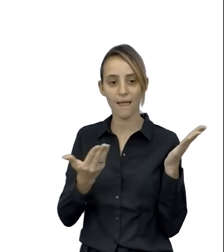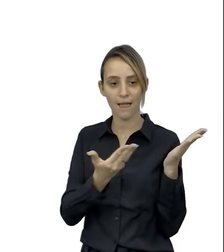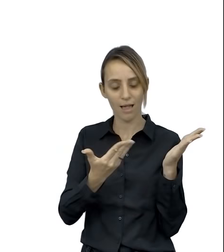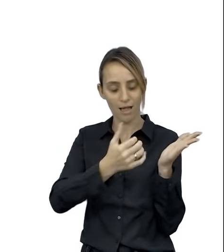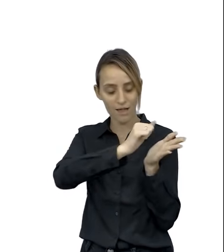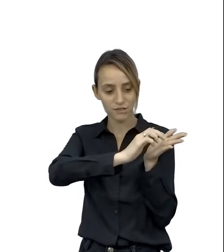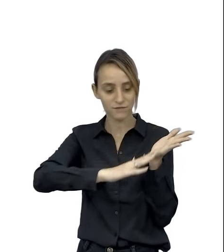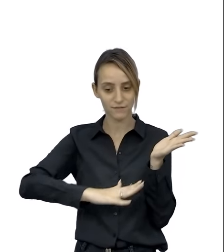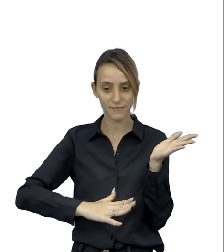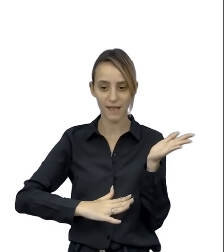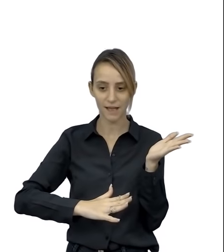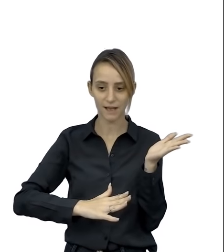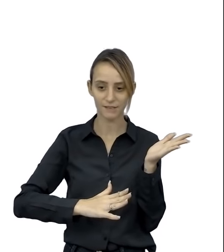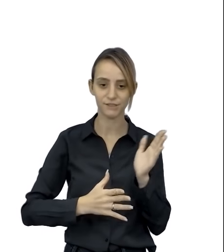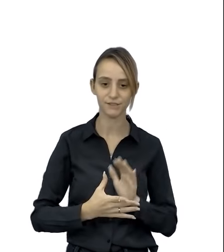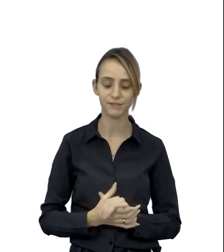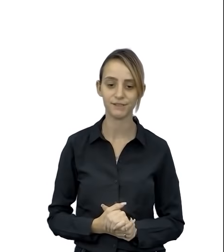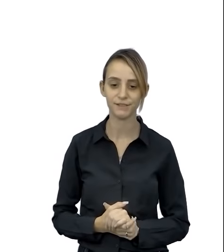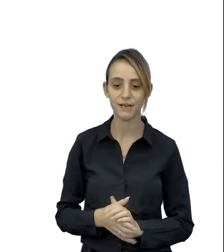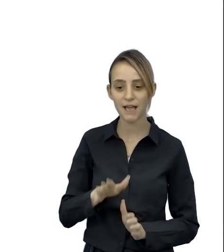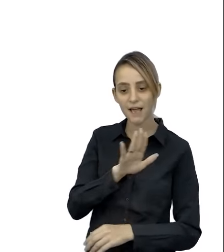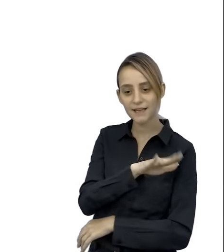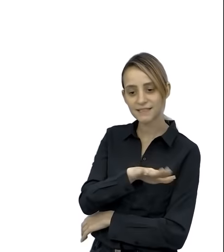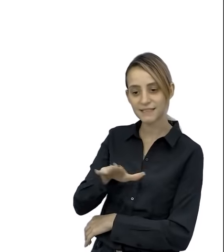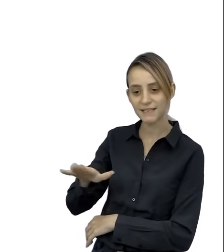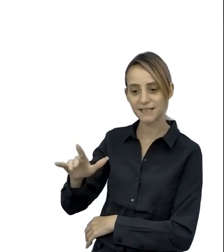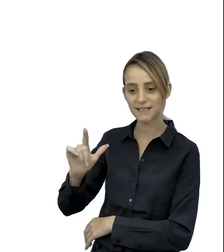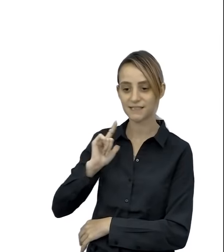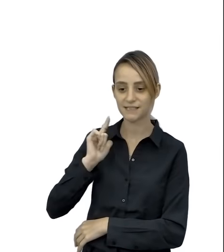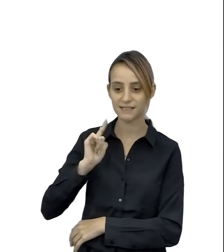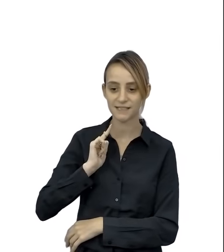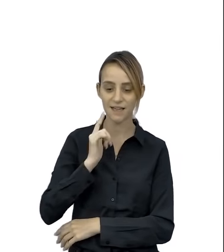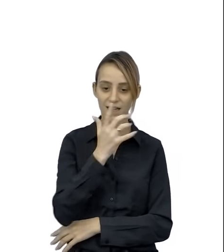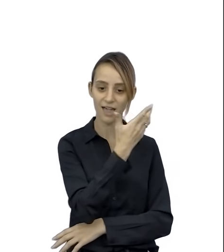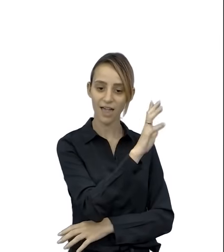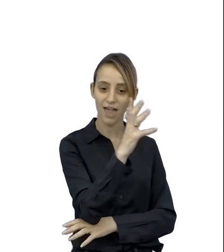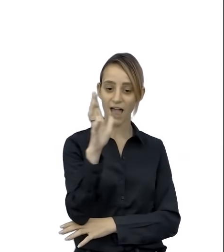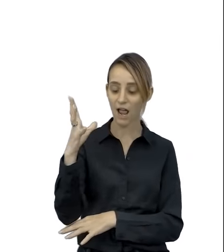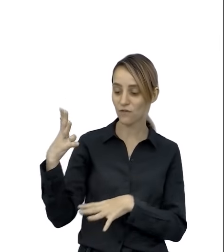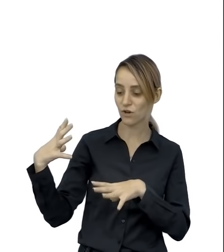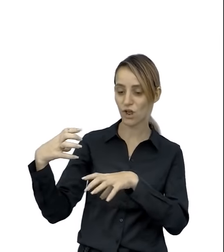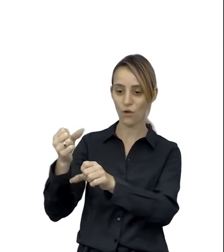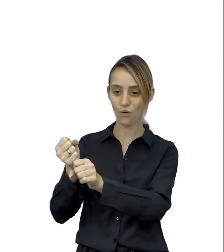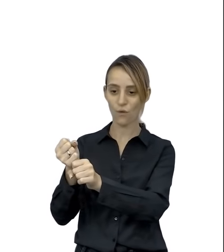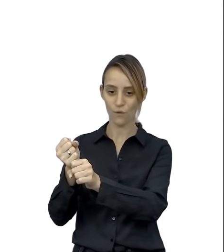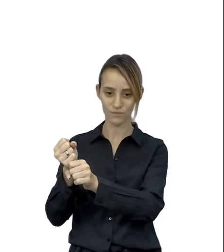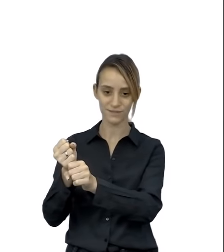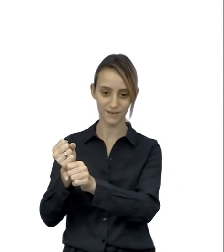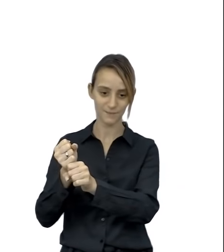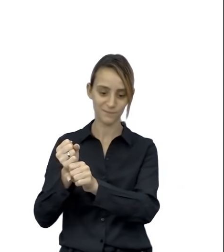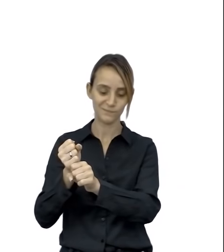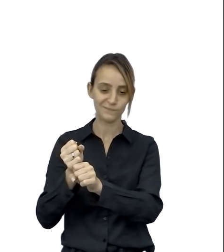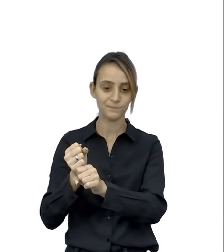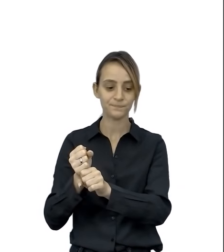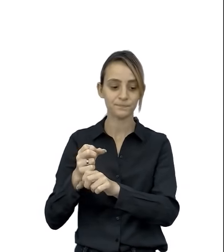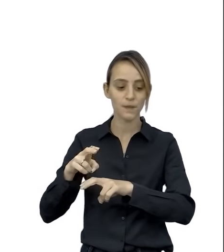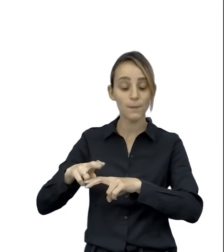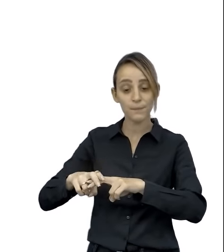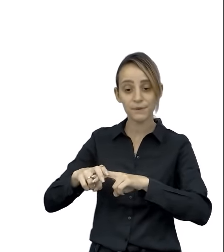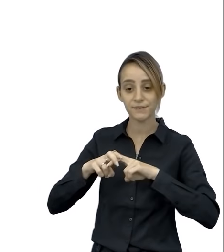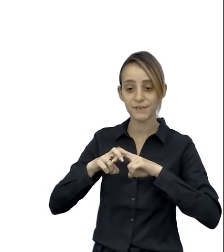atividade, as crianças, né, contarão árvores, e dessa forma, eles